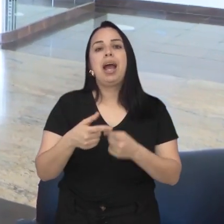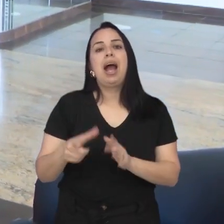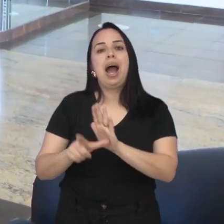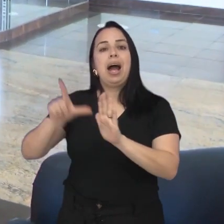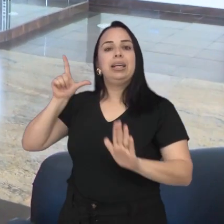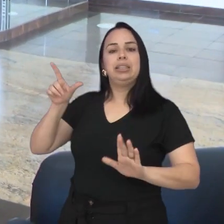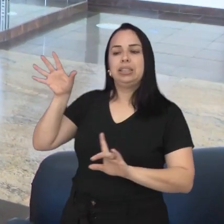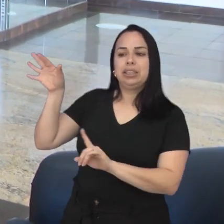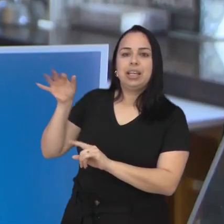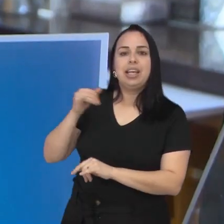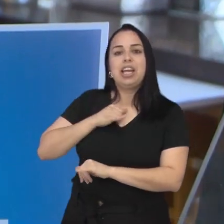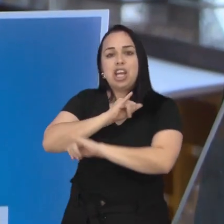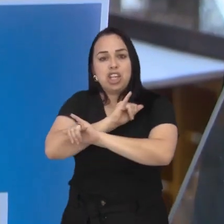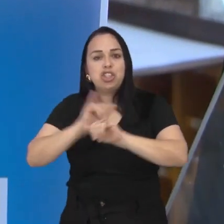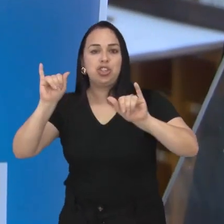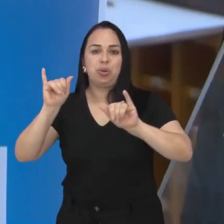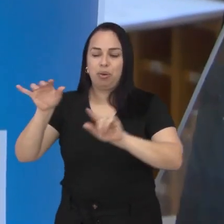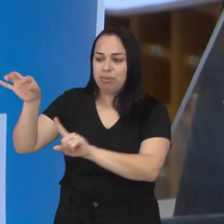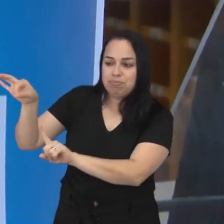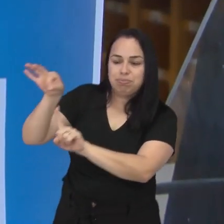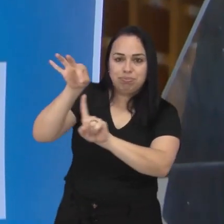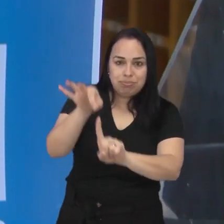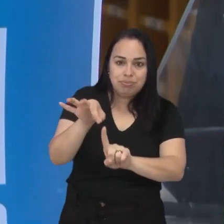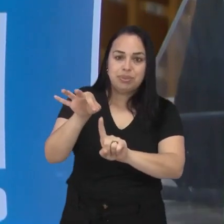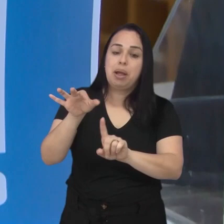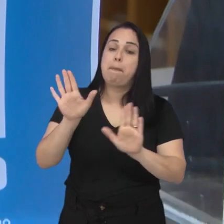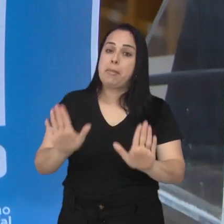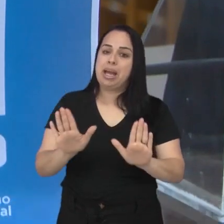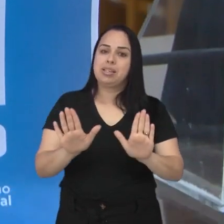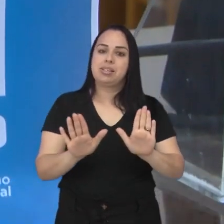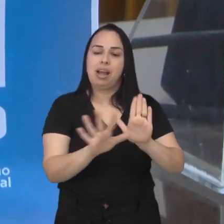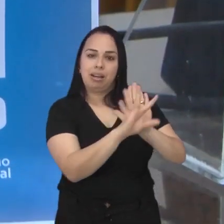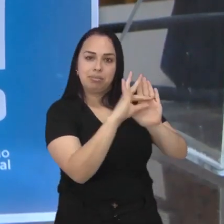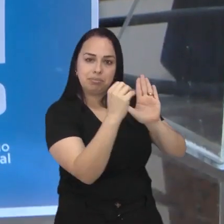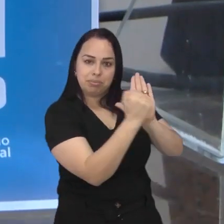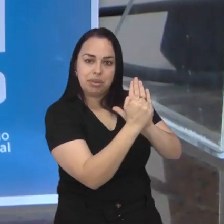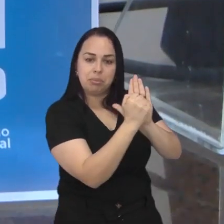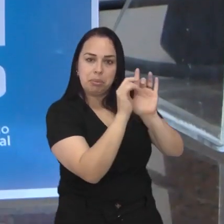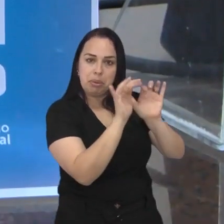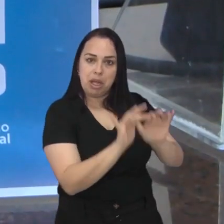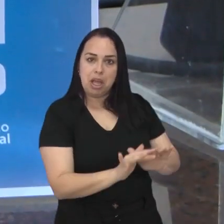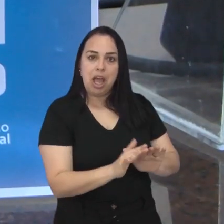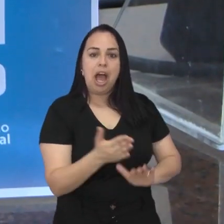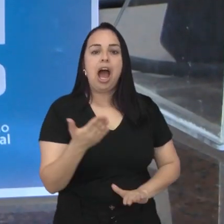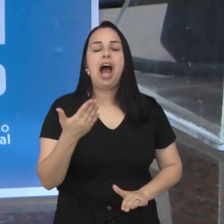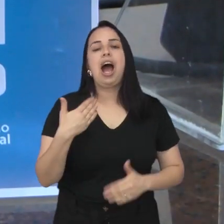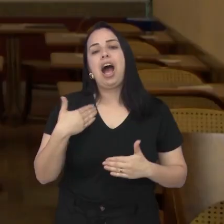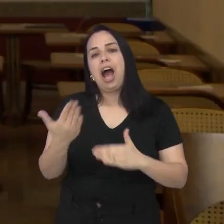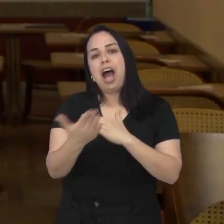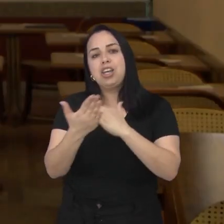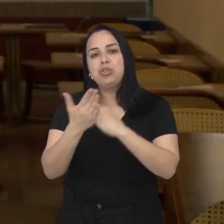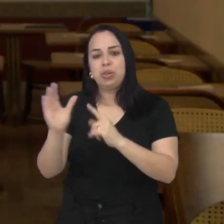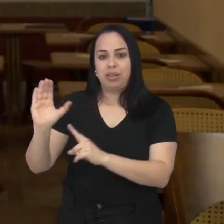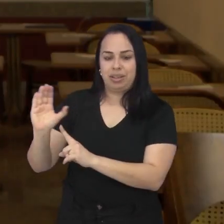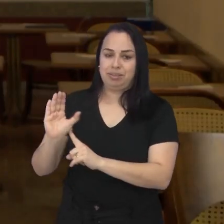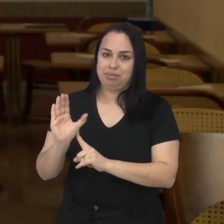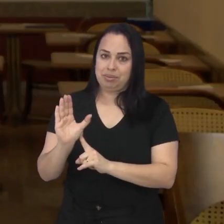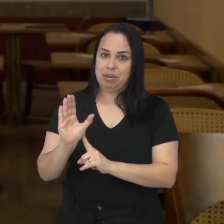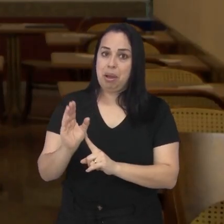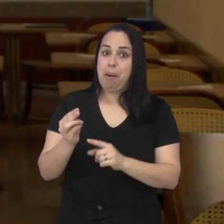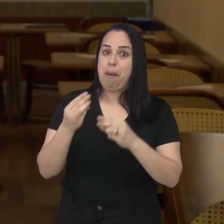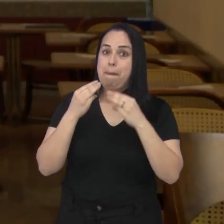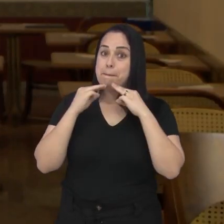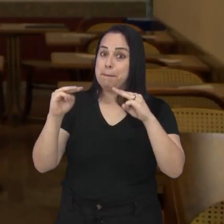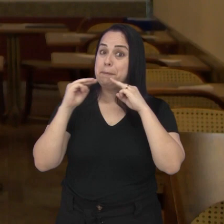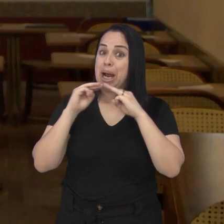por indicação, mas o credenciamento no Cadastur também garante muitos clientes. O primeiro marketing que existe